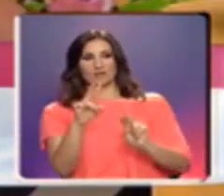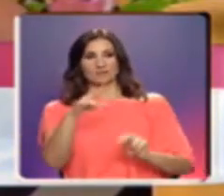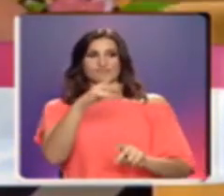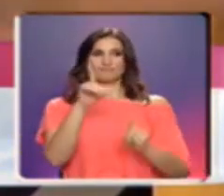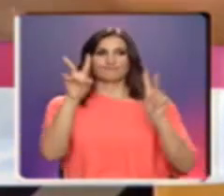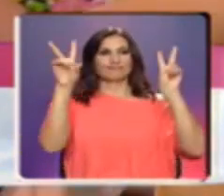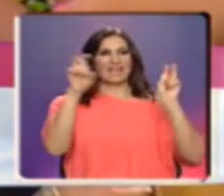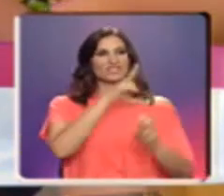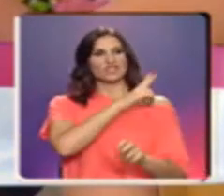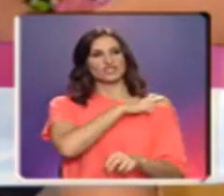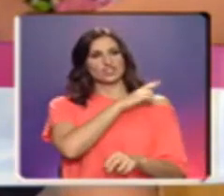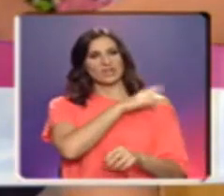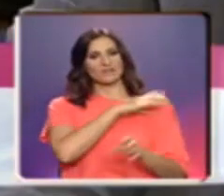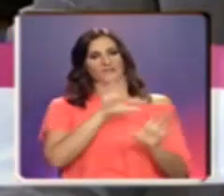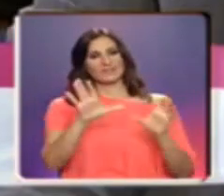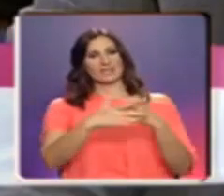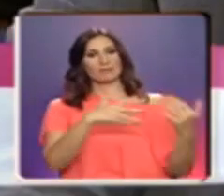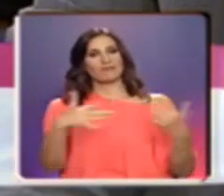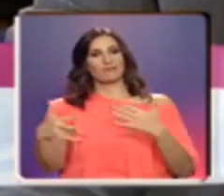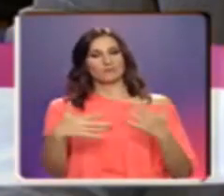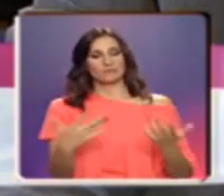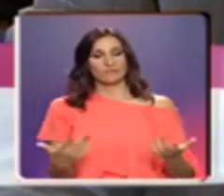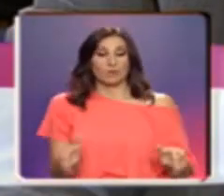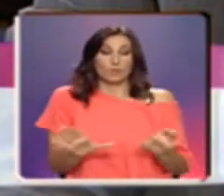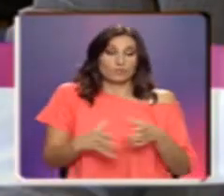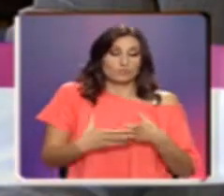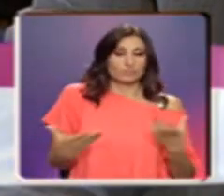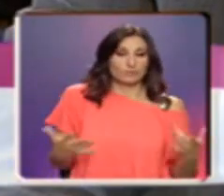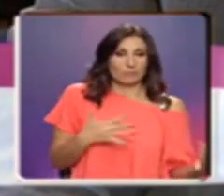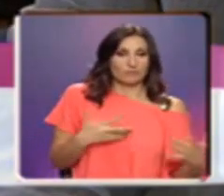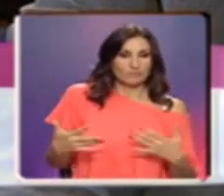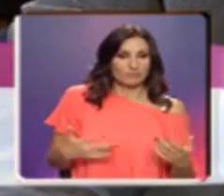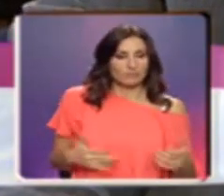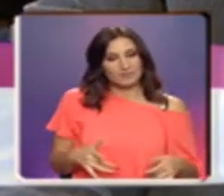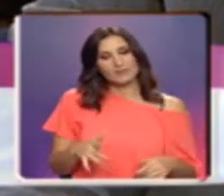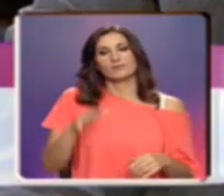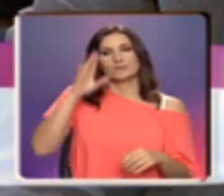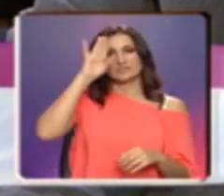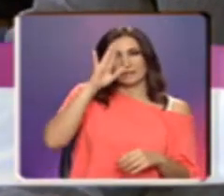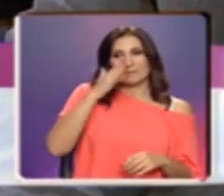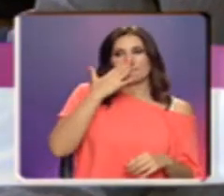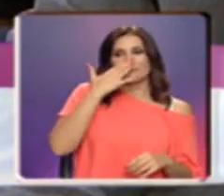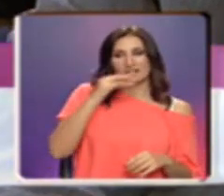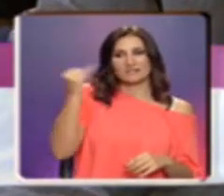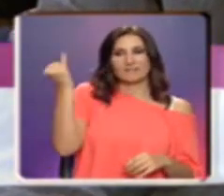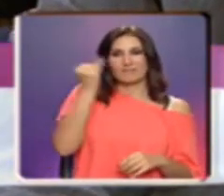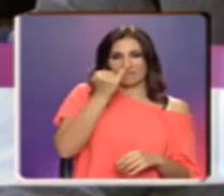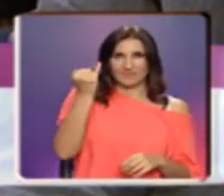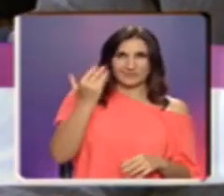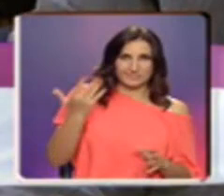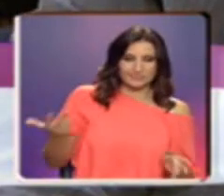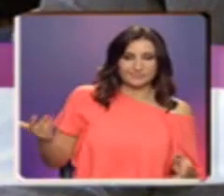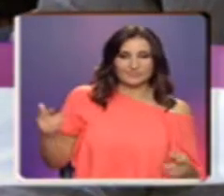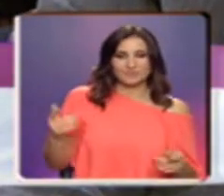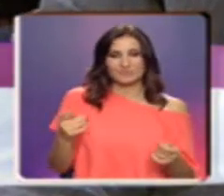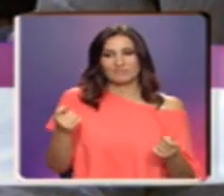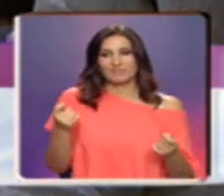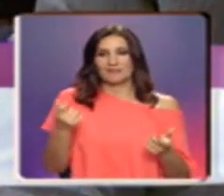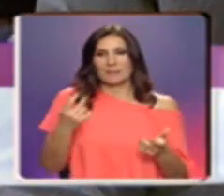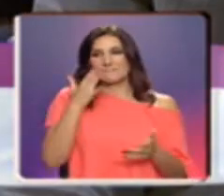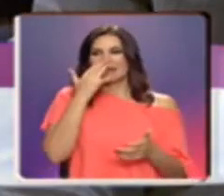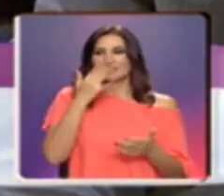chefe, digamos assim, daquela equipa ou daquele clube? Sei que vai parecer falsa, assim, meia